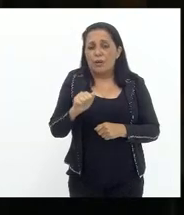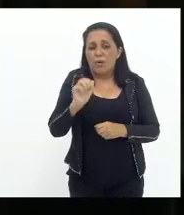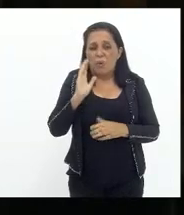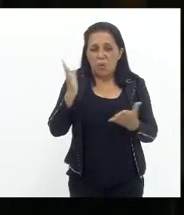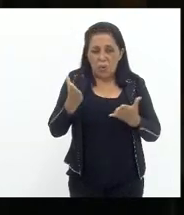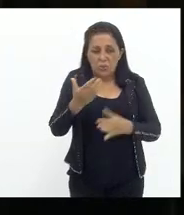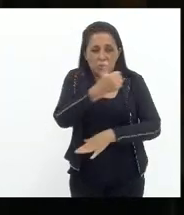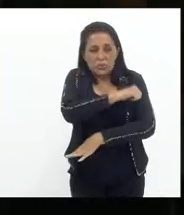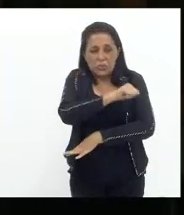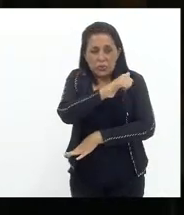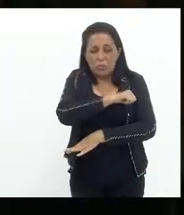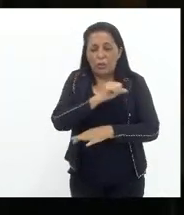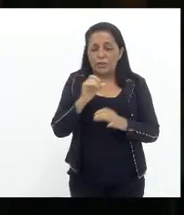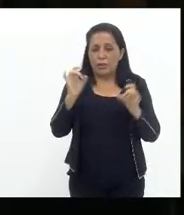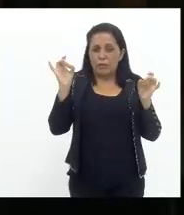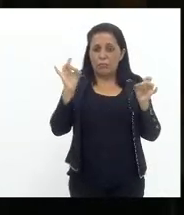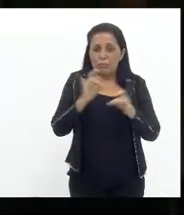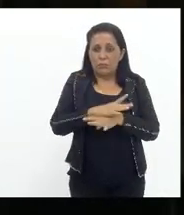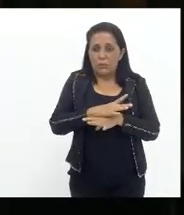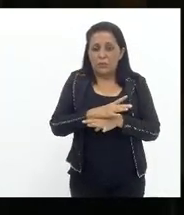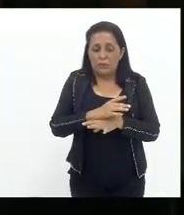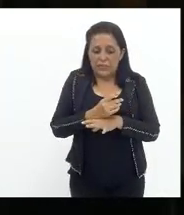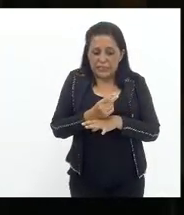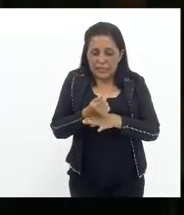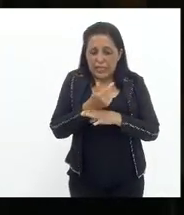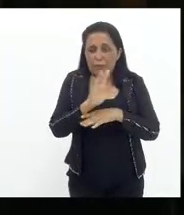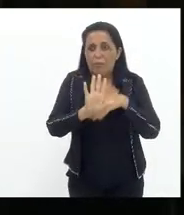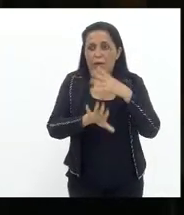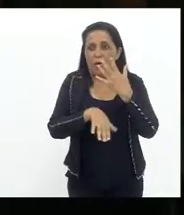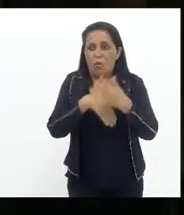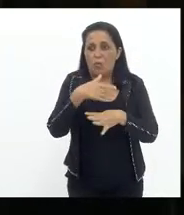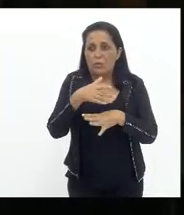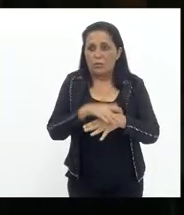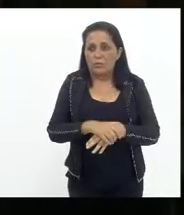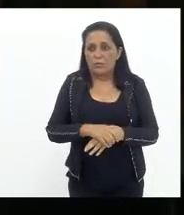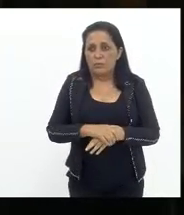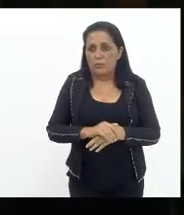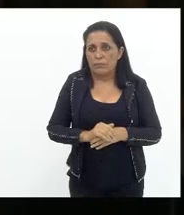hoje, orçamentária. Isso é reflexo. Presidente.